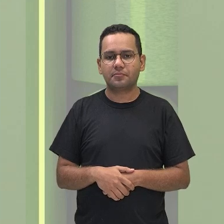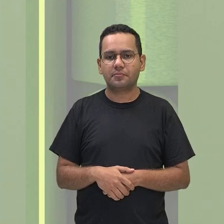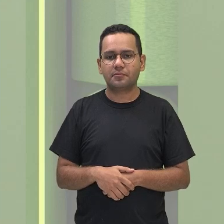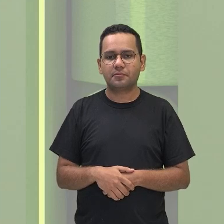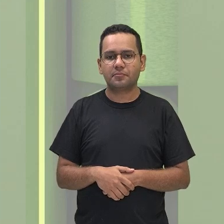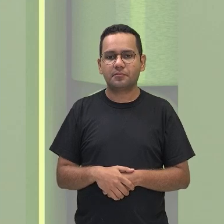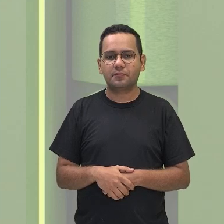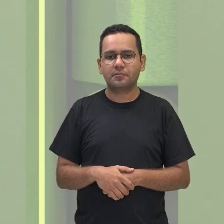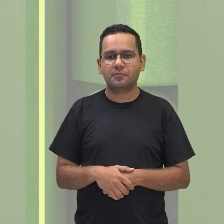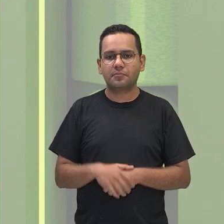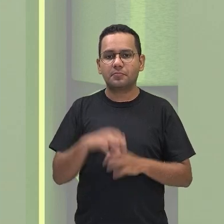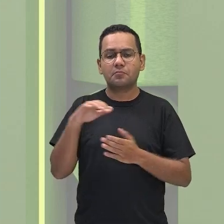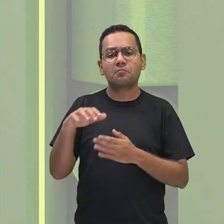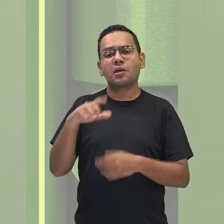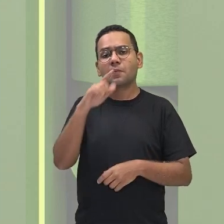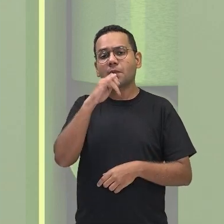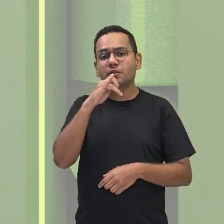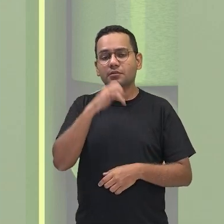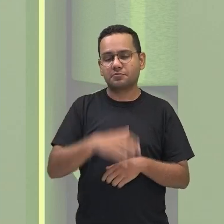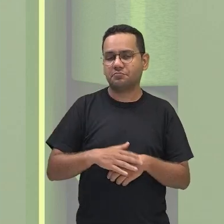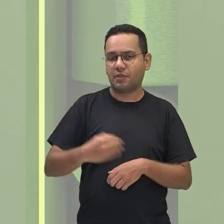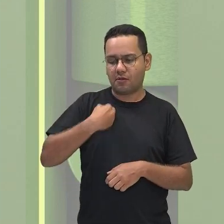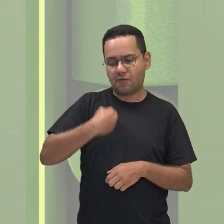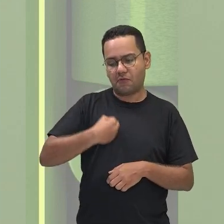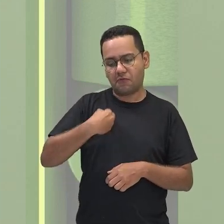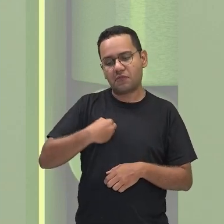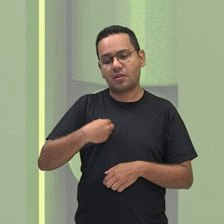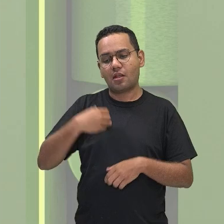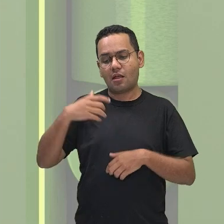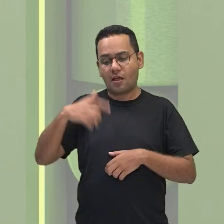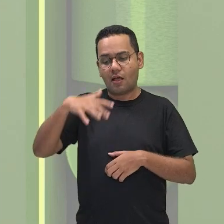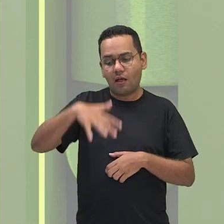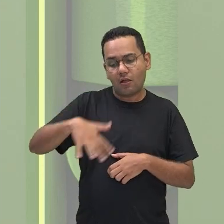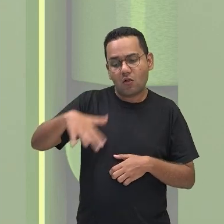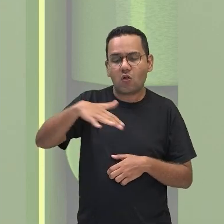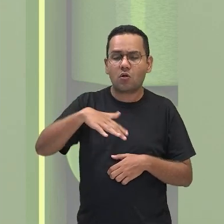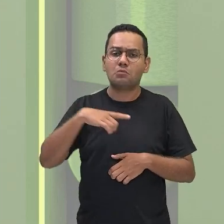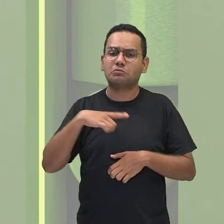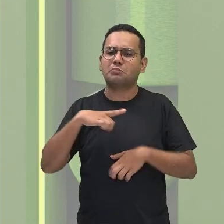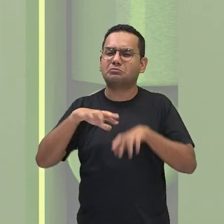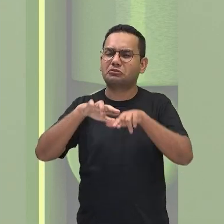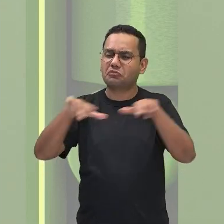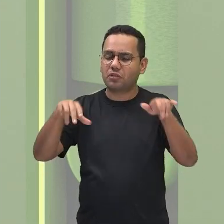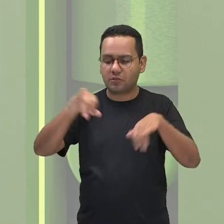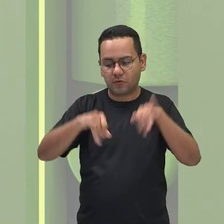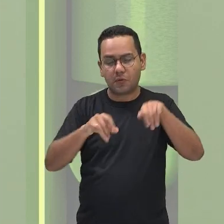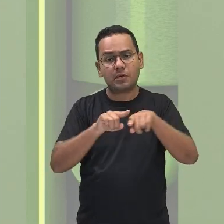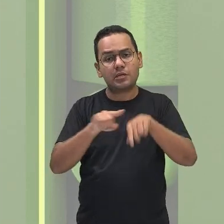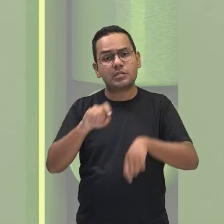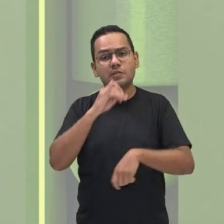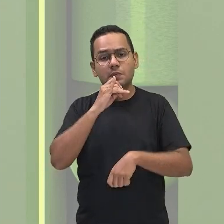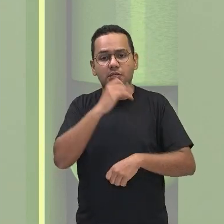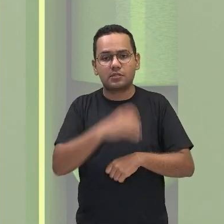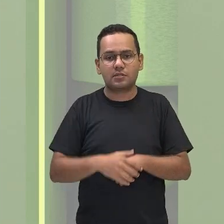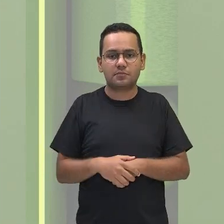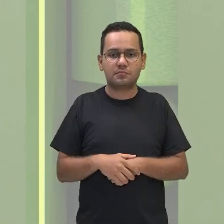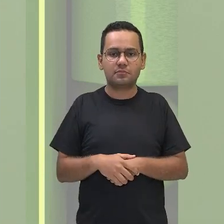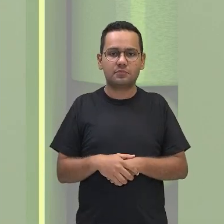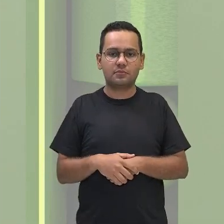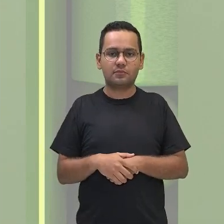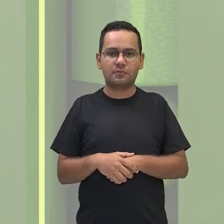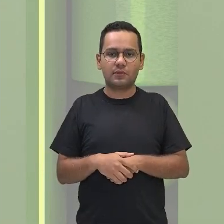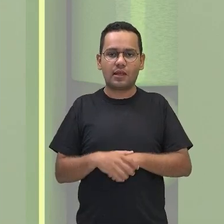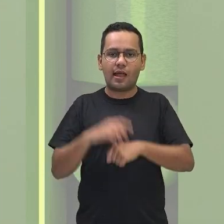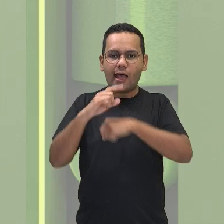uma série de elementos químicos emprestados durante um tempo, e esses átomos, quando nós não estivermos mais nesse planeta, eles